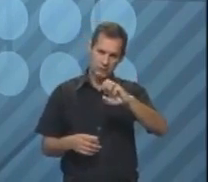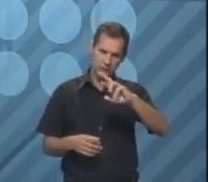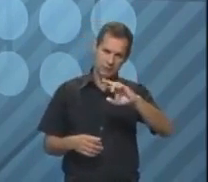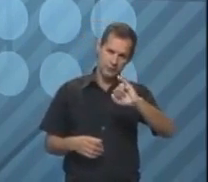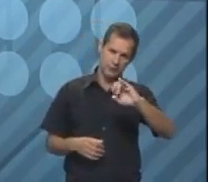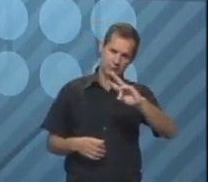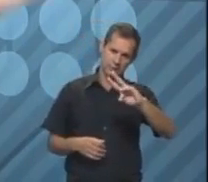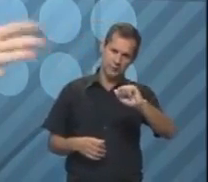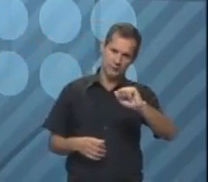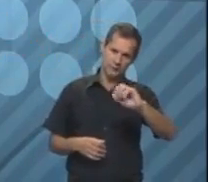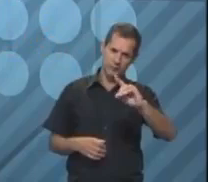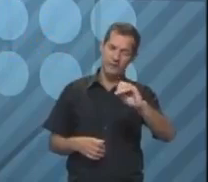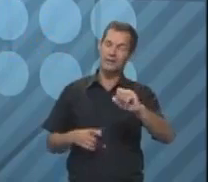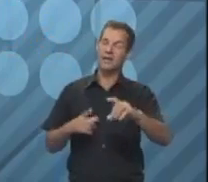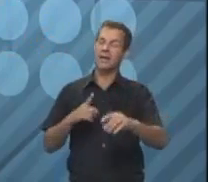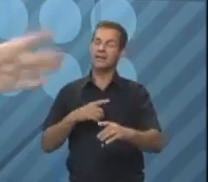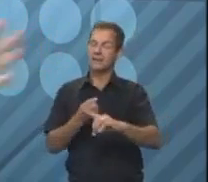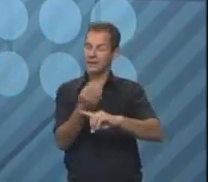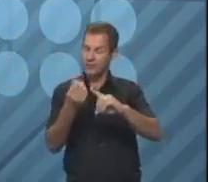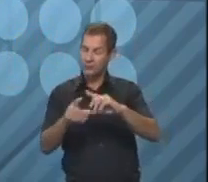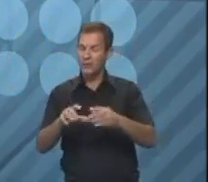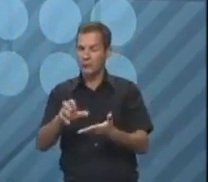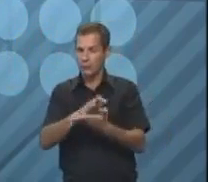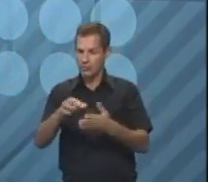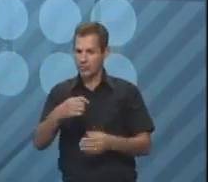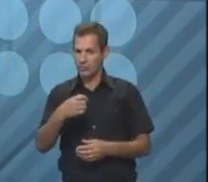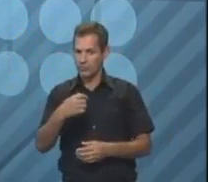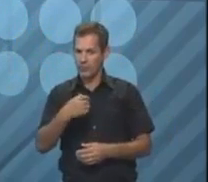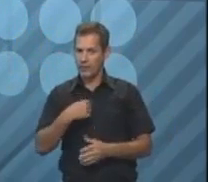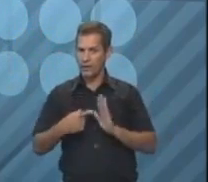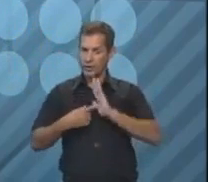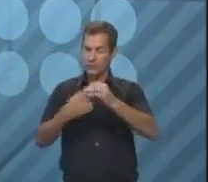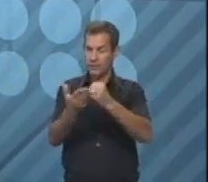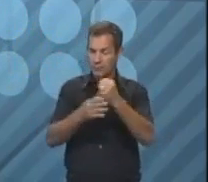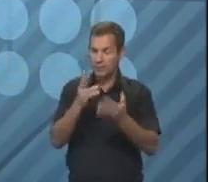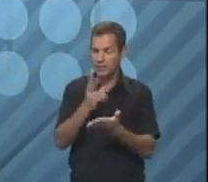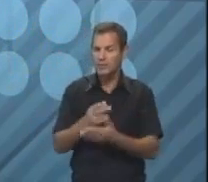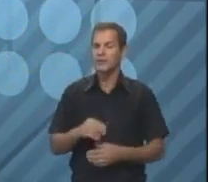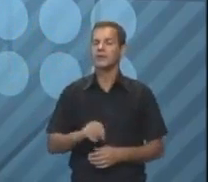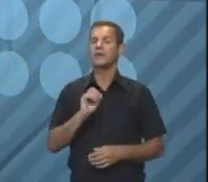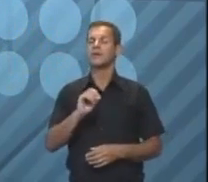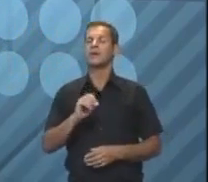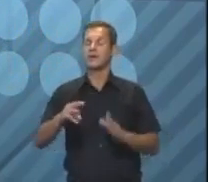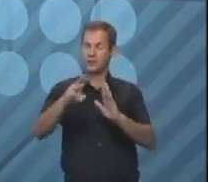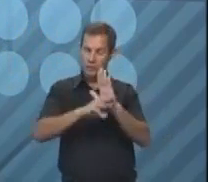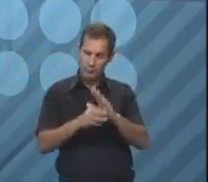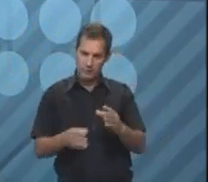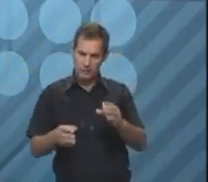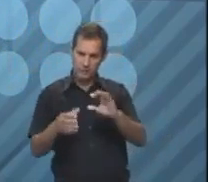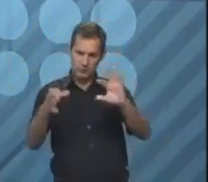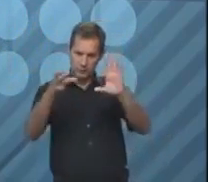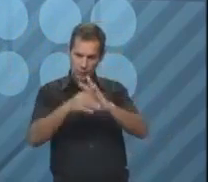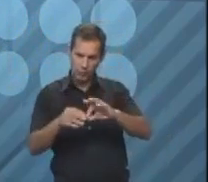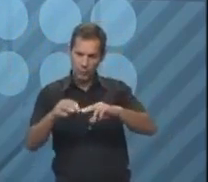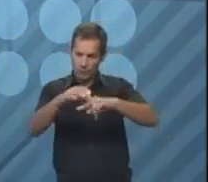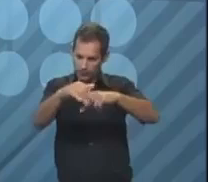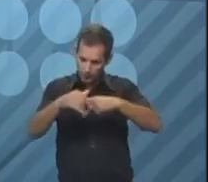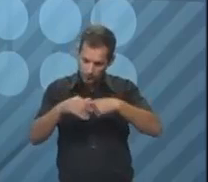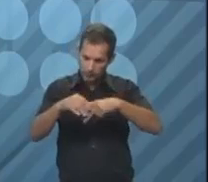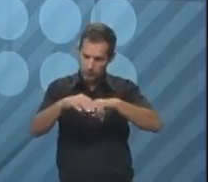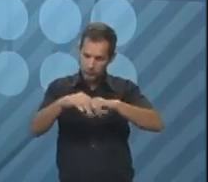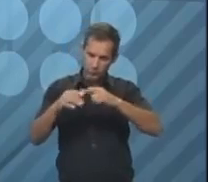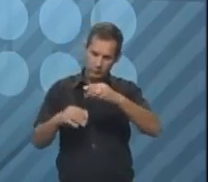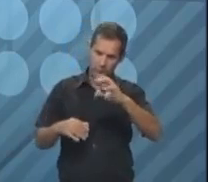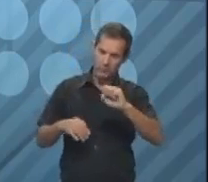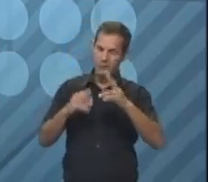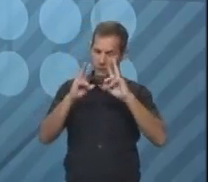a função. E depois você joga na fórmula que eu acabei de passar. Basicamente, é isso o método da integração por partes. O próximo